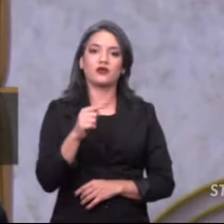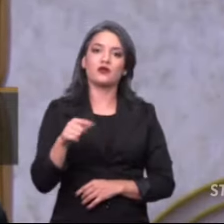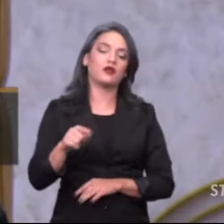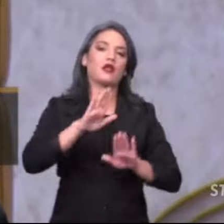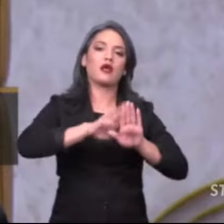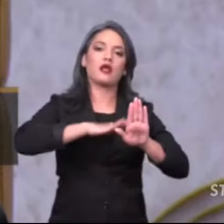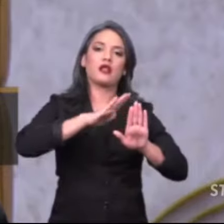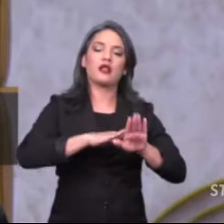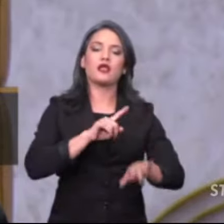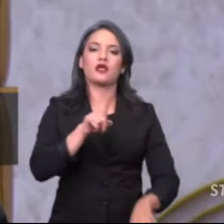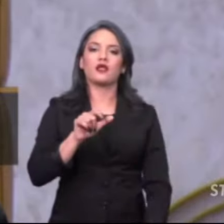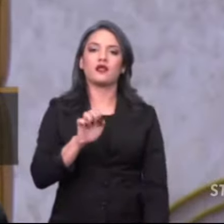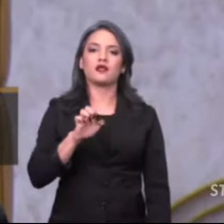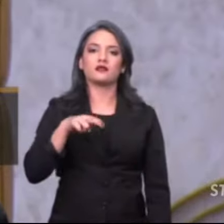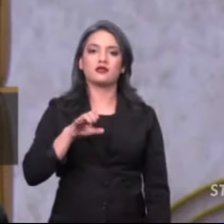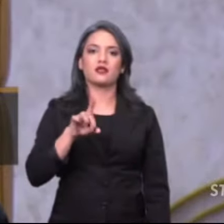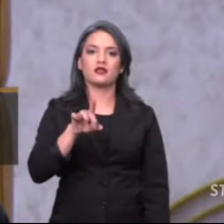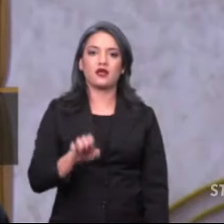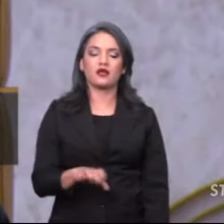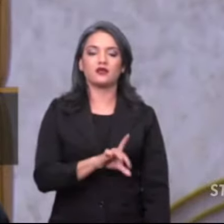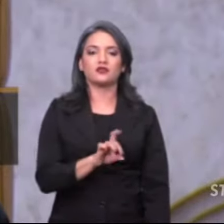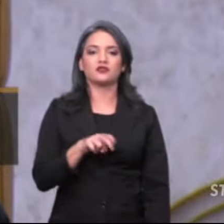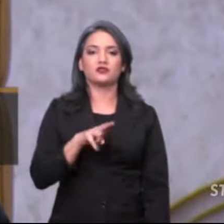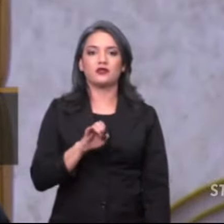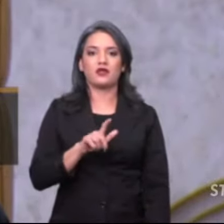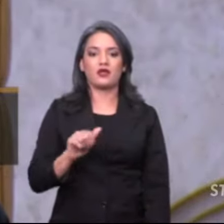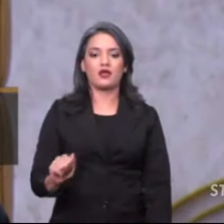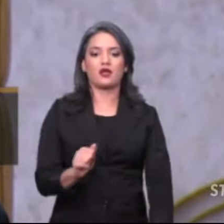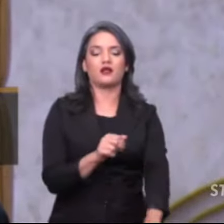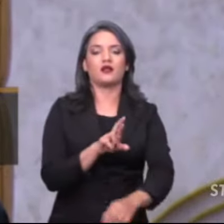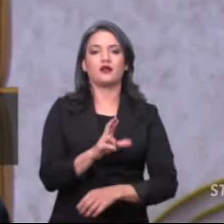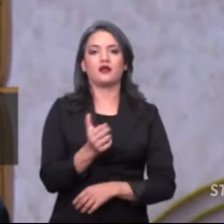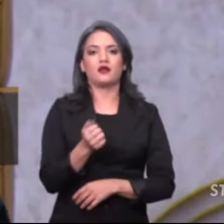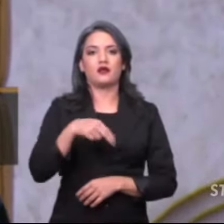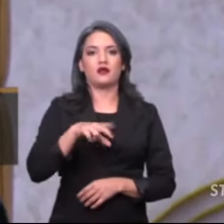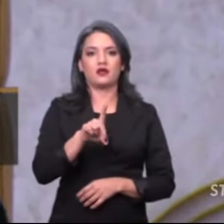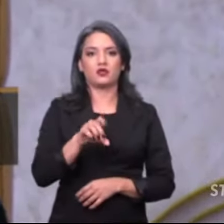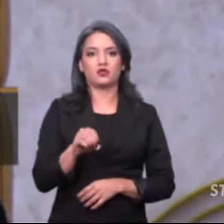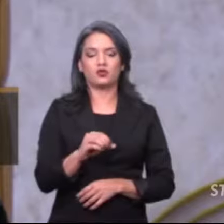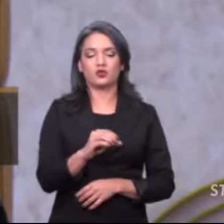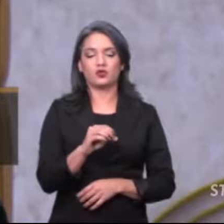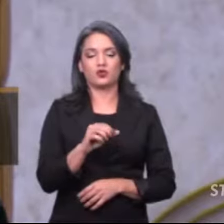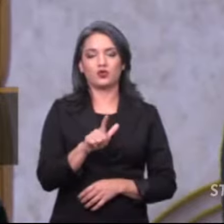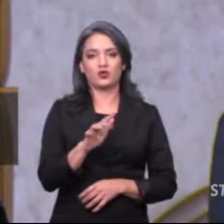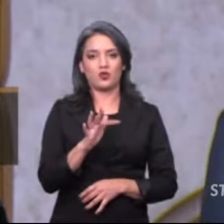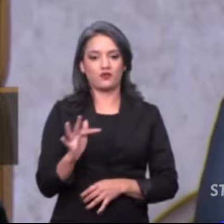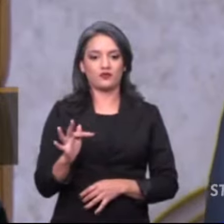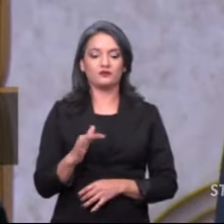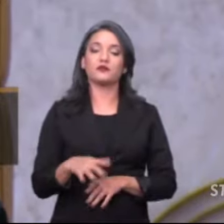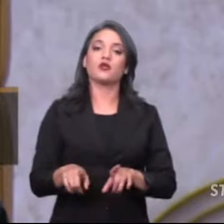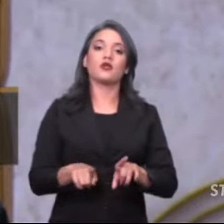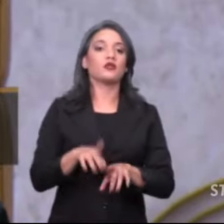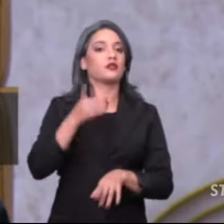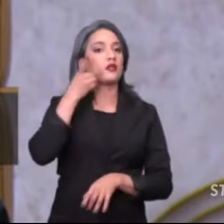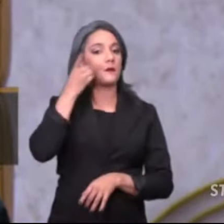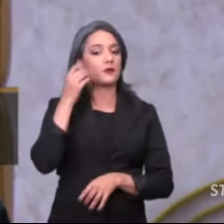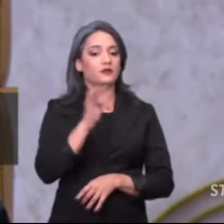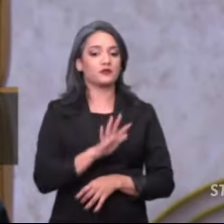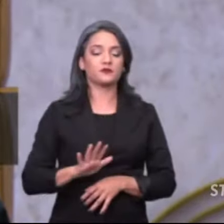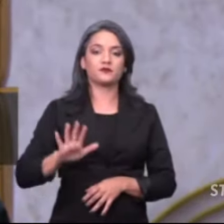Barros, Zenaide Maia, Daniela Ribeiro e Randolfo Rodrigues. E os deputados e deputadas